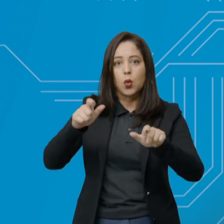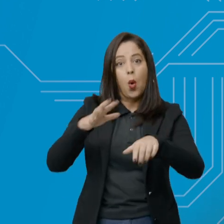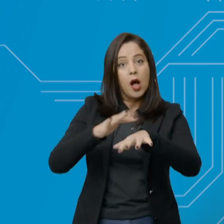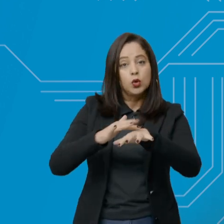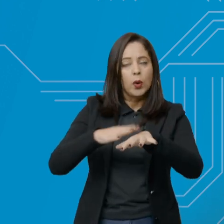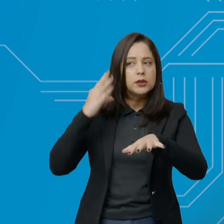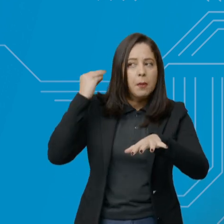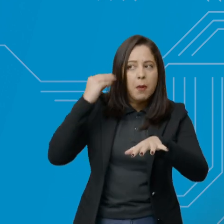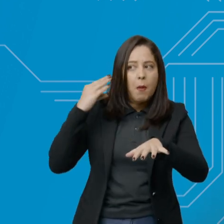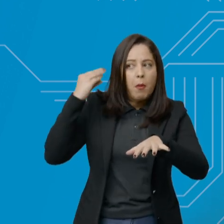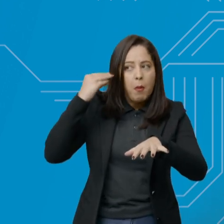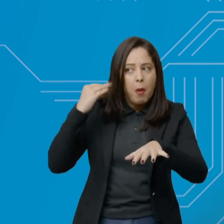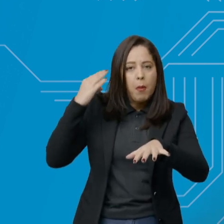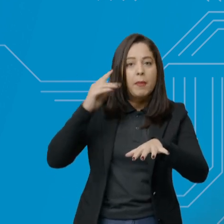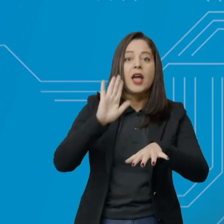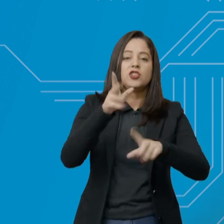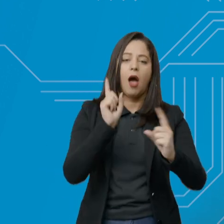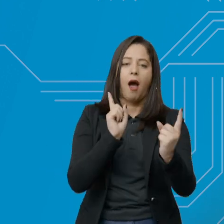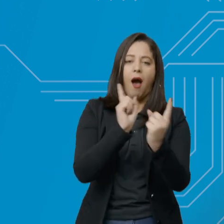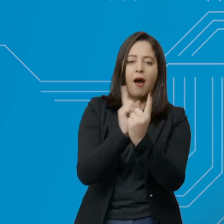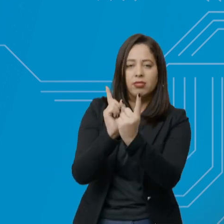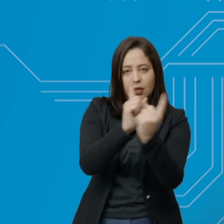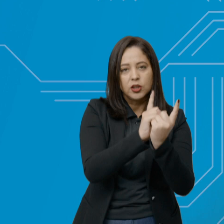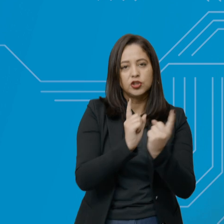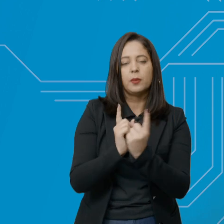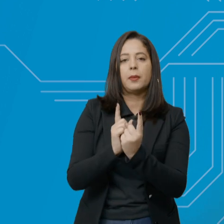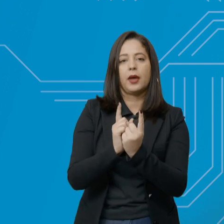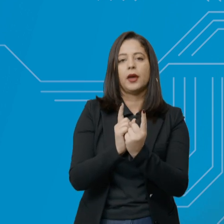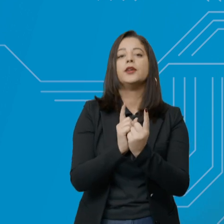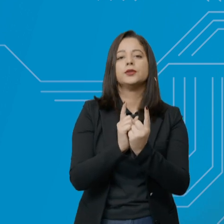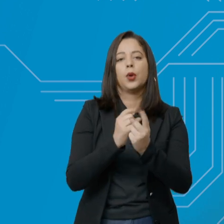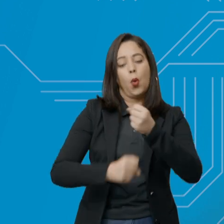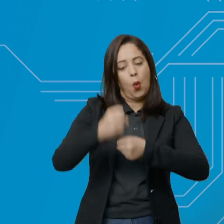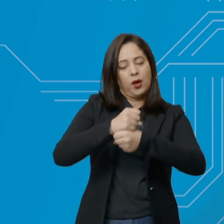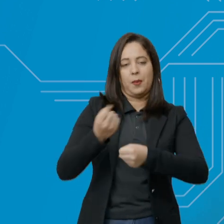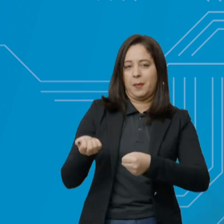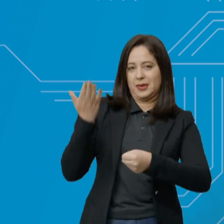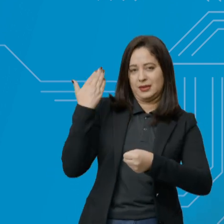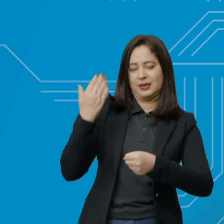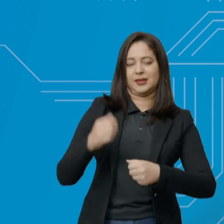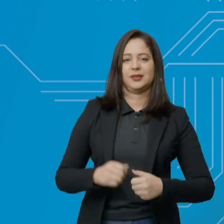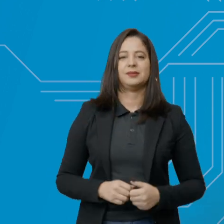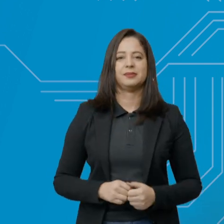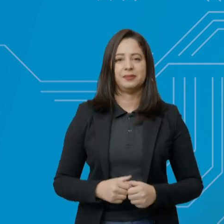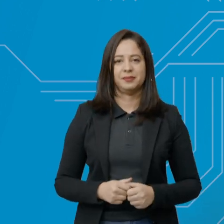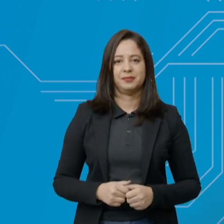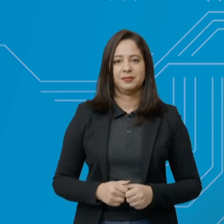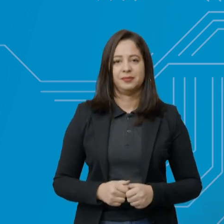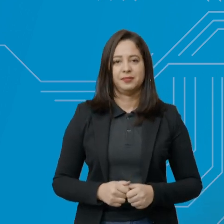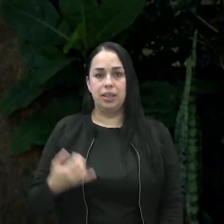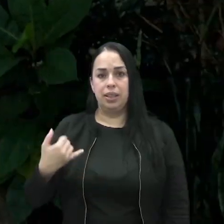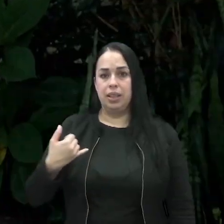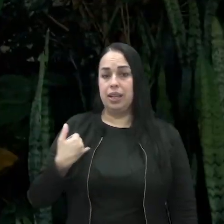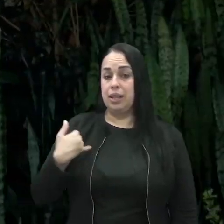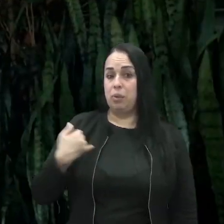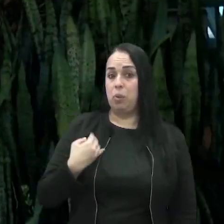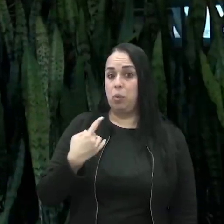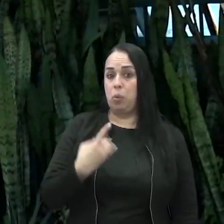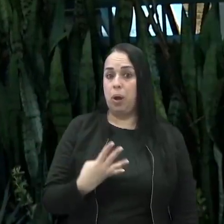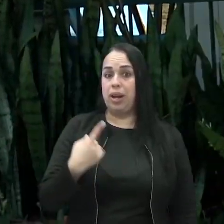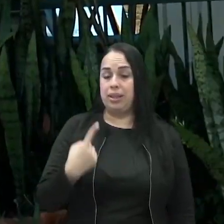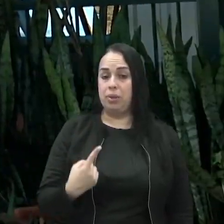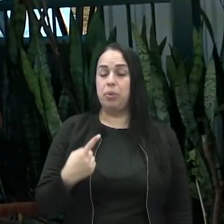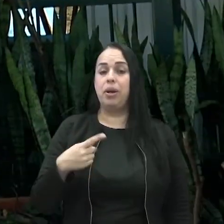2.000 pacientes com esquizofrenia foram atendidos mensalmente pela rede pública de saúde no ano passado. Ricardo